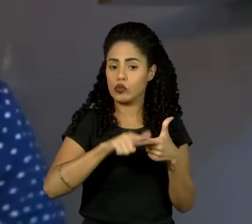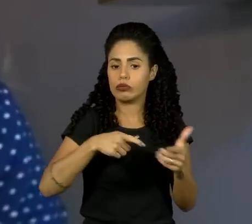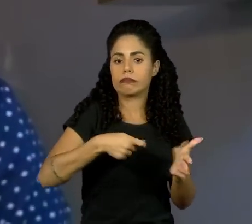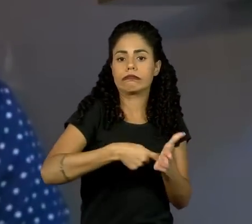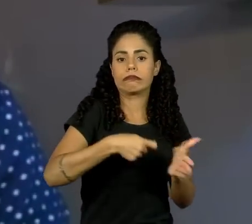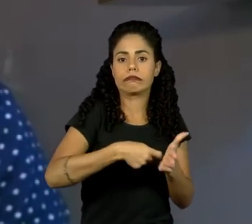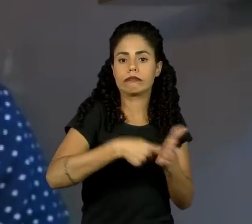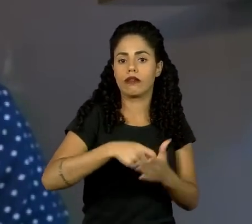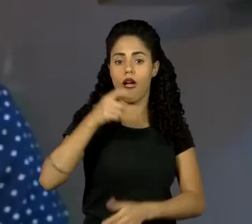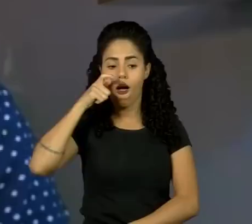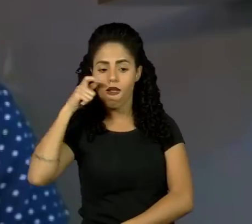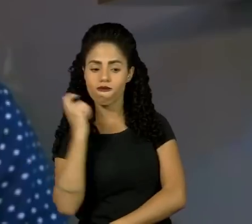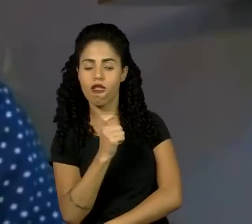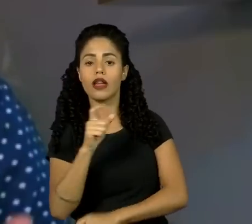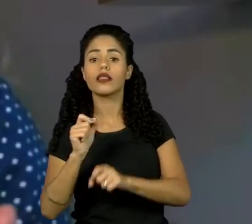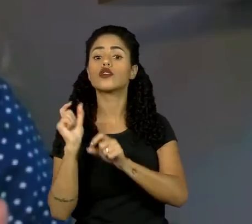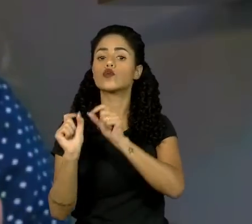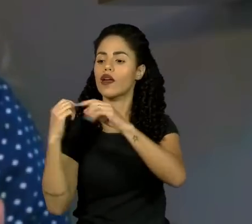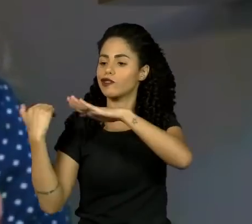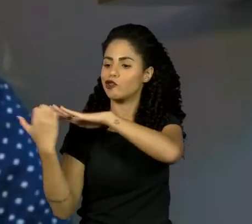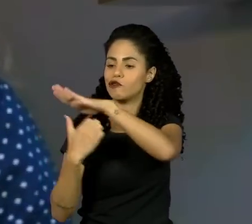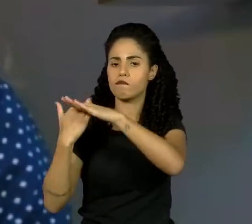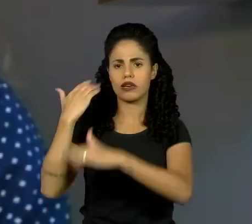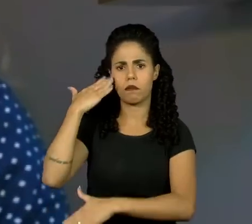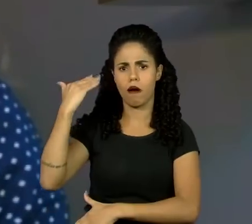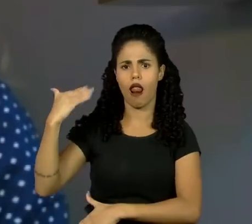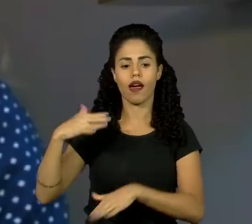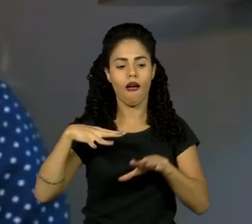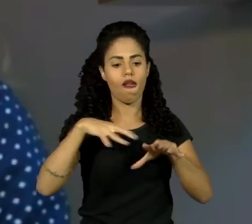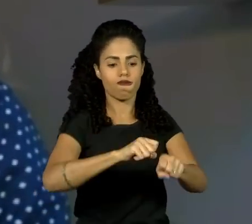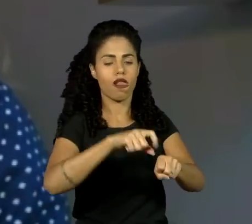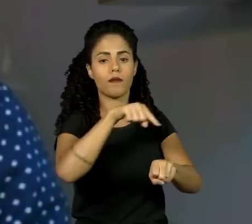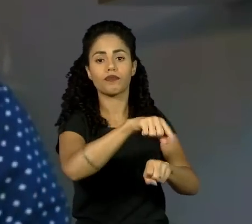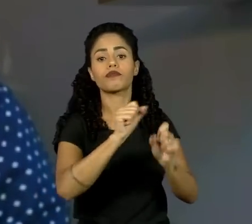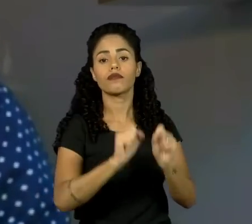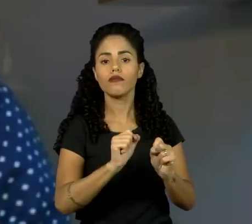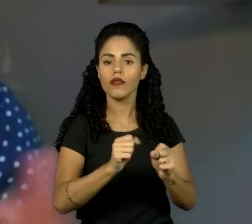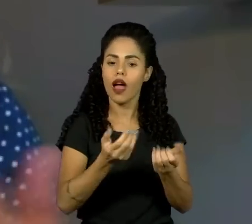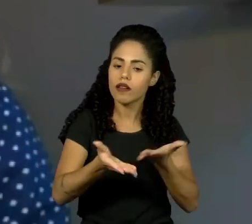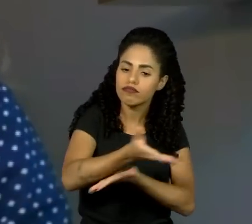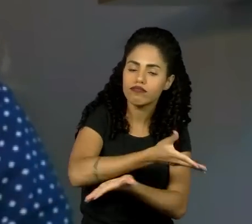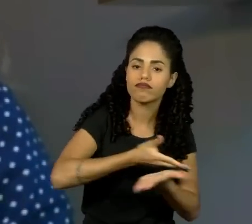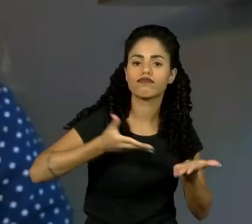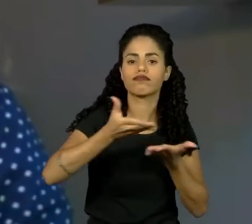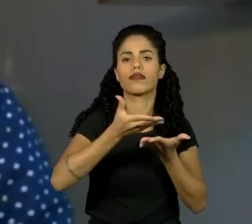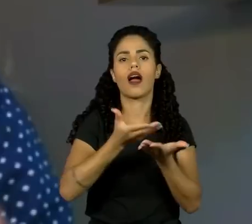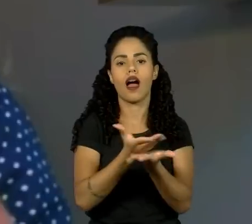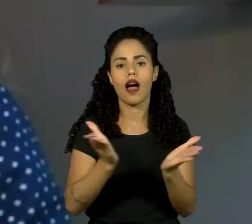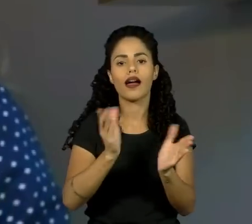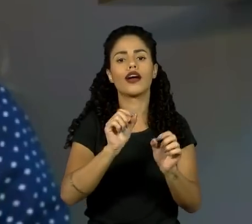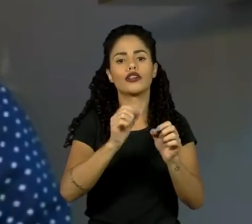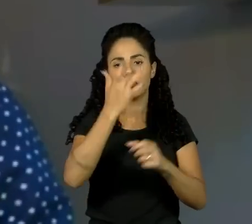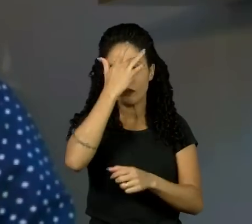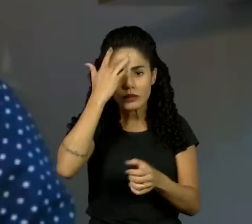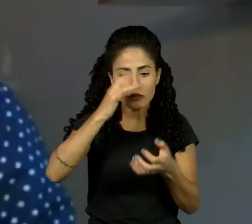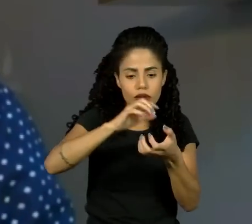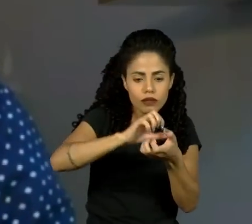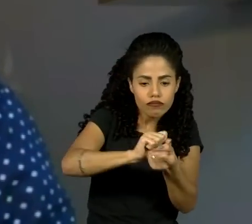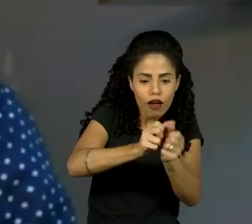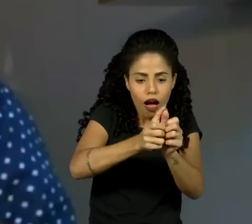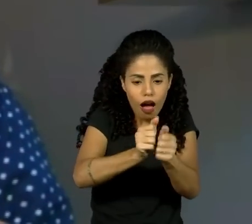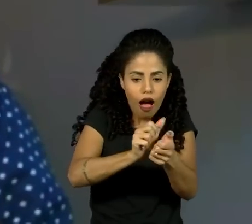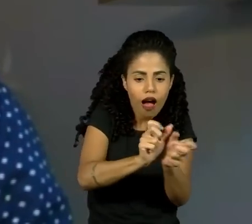grandes interesses imobiliários sobre essas áreas que muitas vezes são comunitárias, são áreas de pescadores artesanais, são áreas